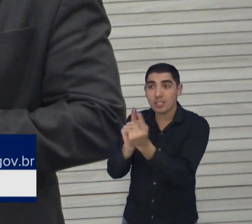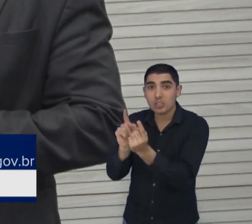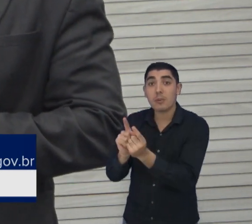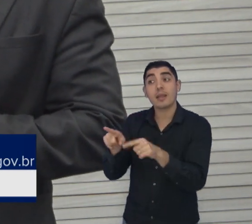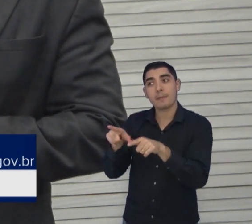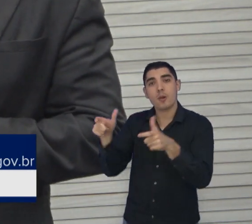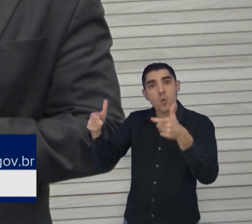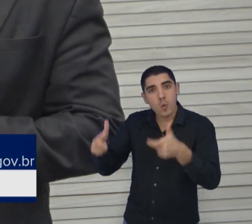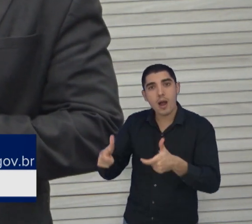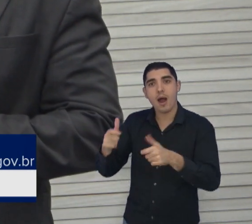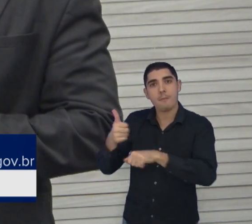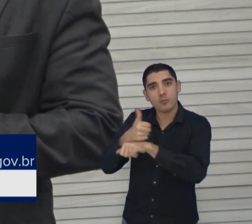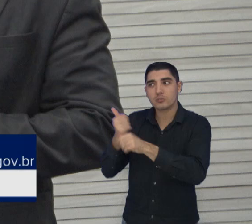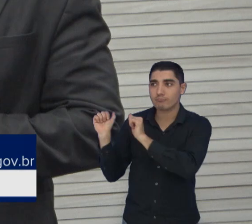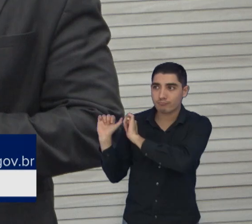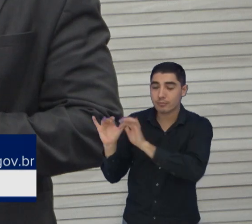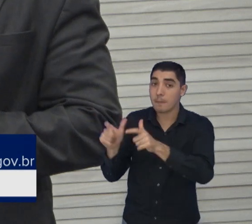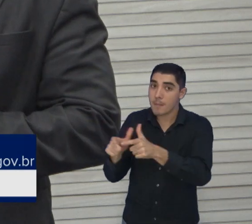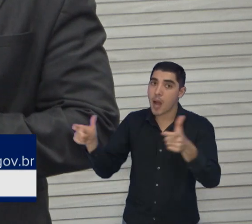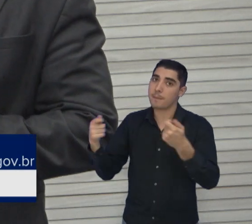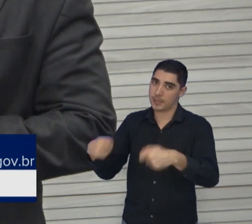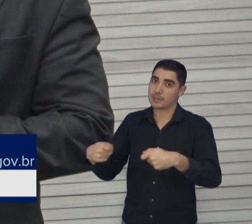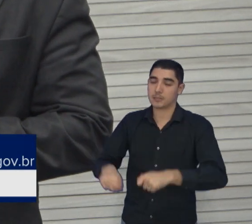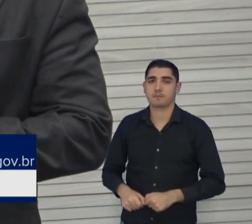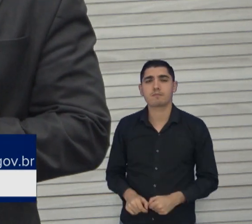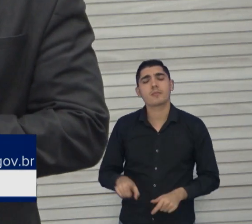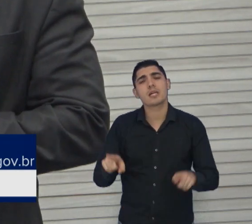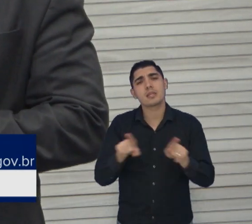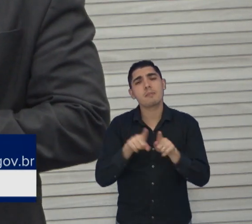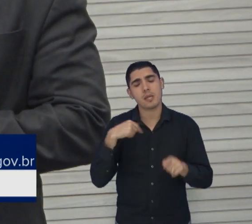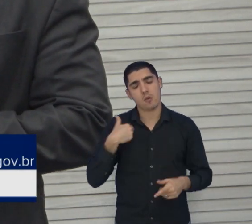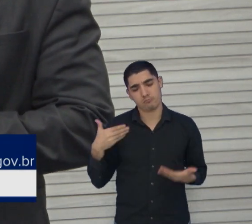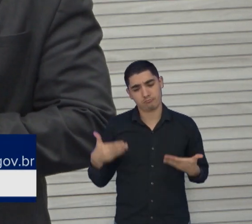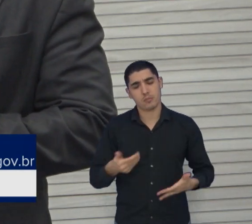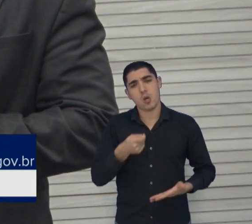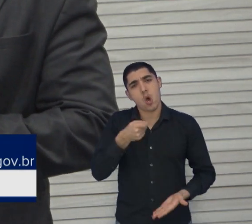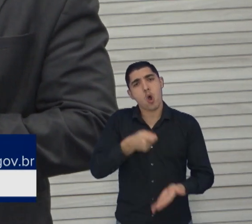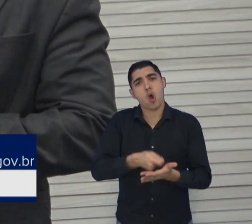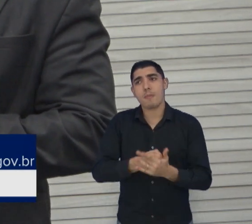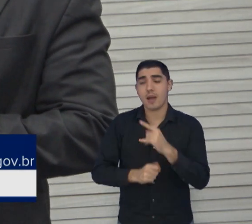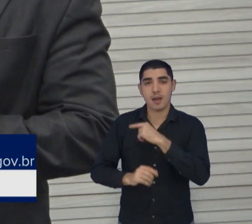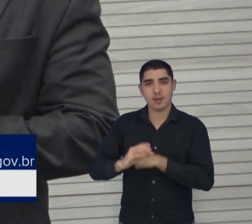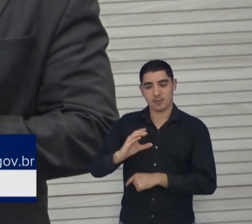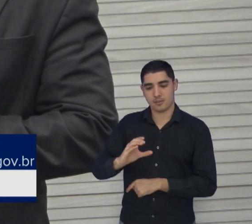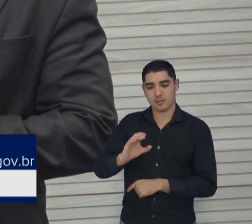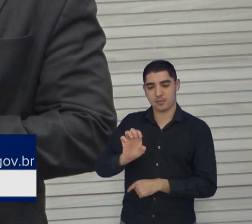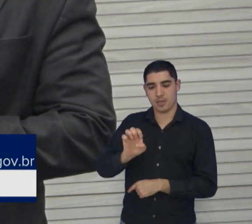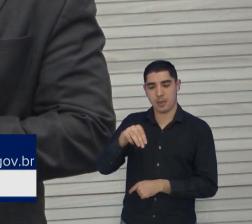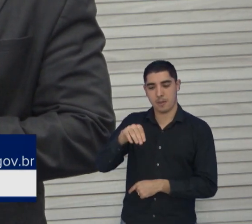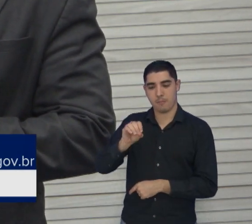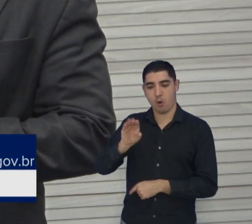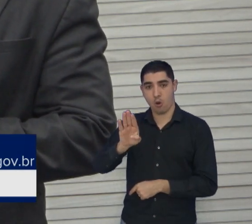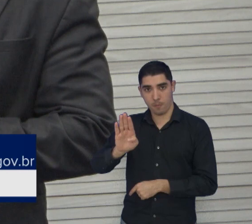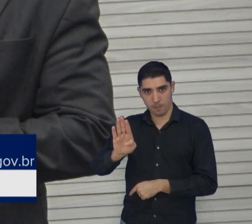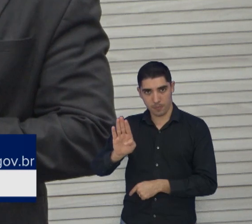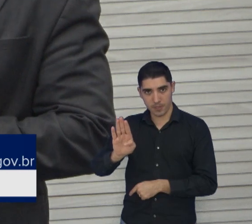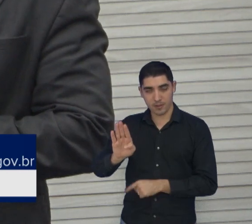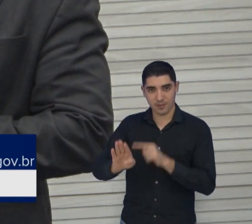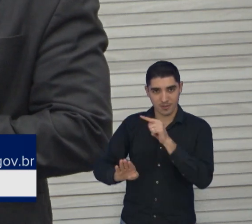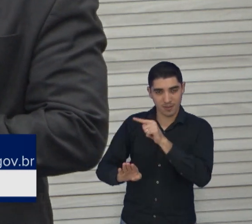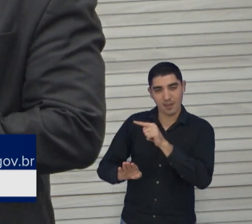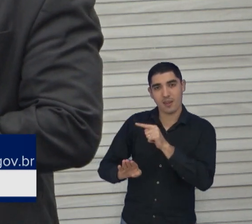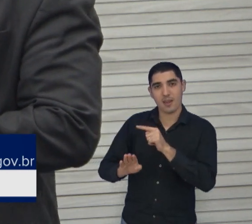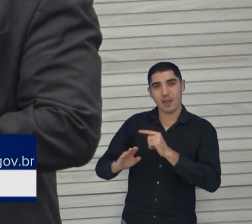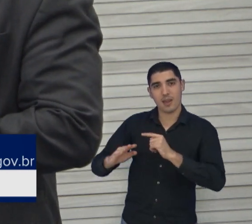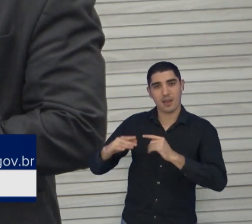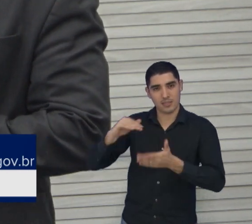presidente, eu volto também nesse microfone para cobrar a Secretaria CEMOB para fazer a pintura das